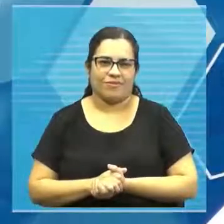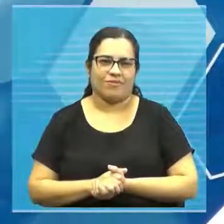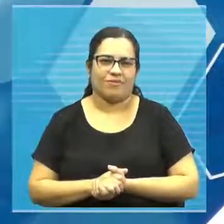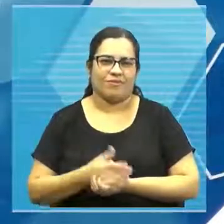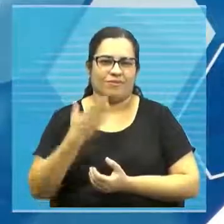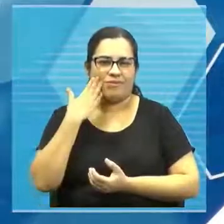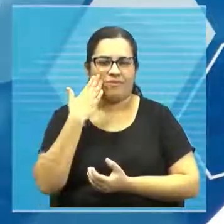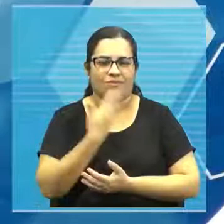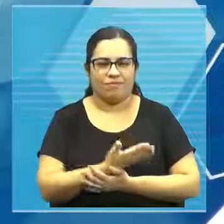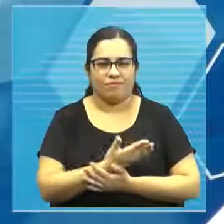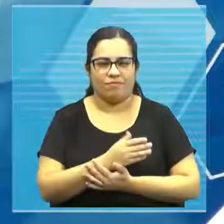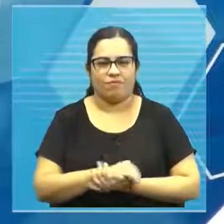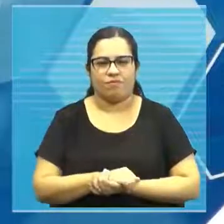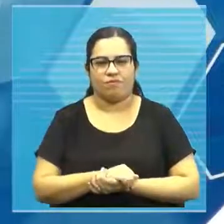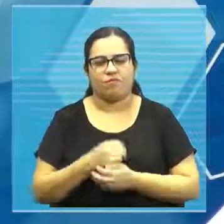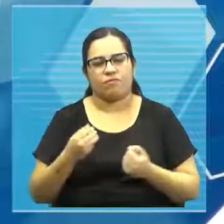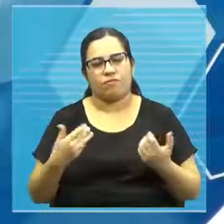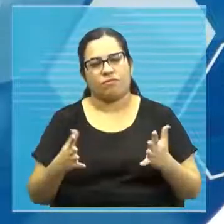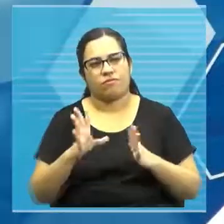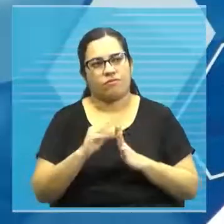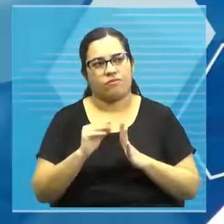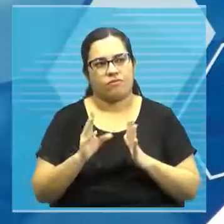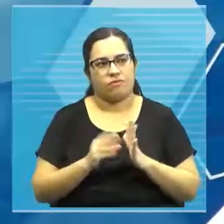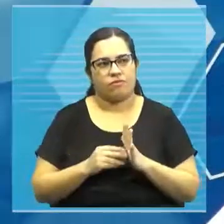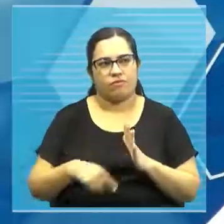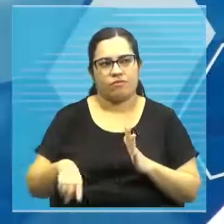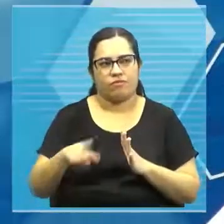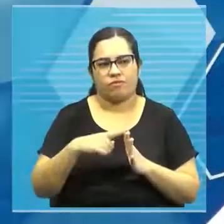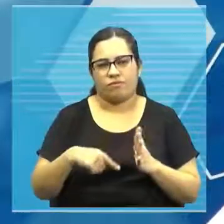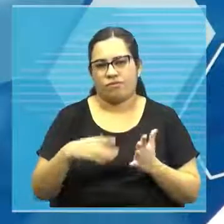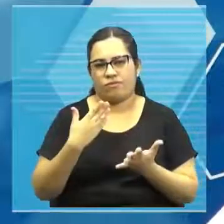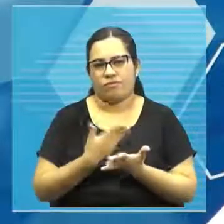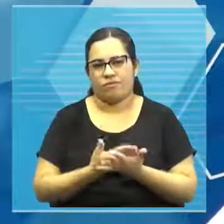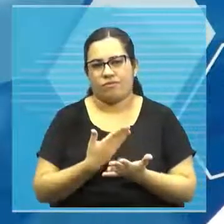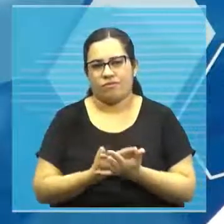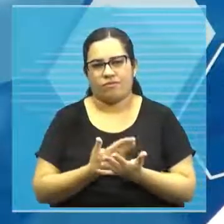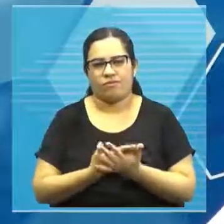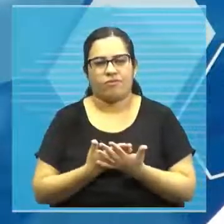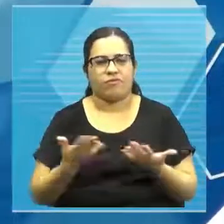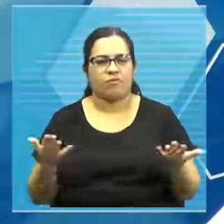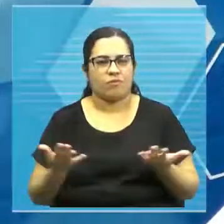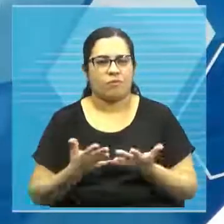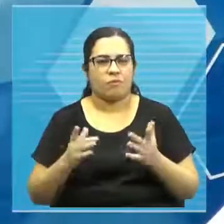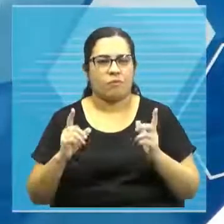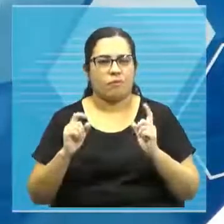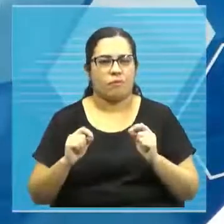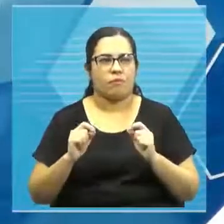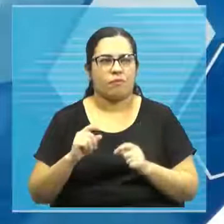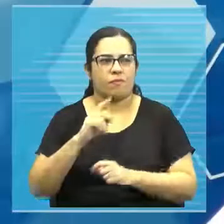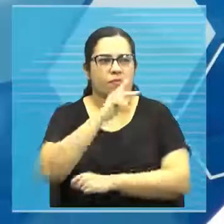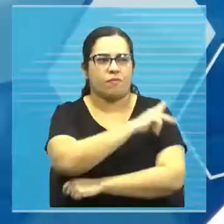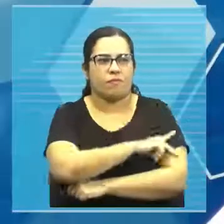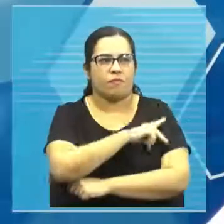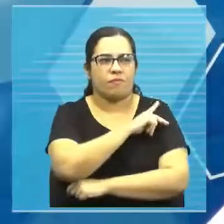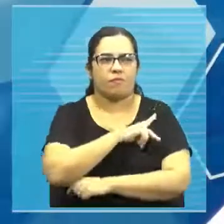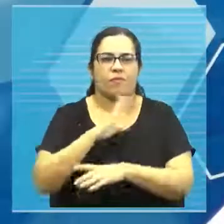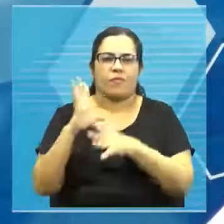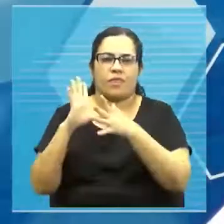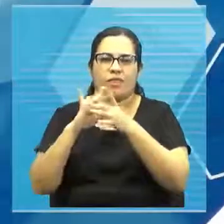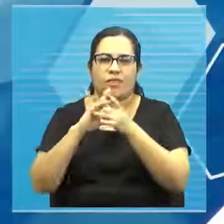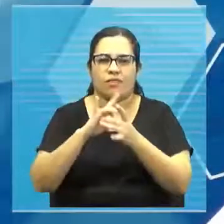a minha gente o assunto que a gente vai tratar hoje vai ser Piauí no